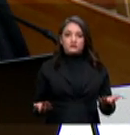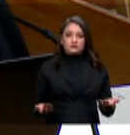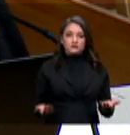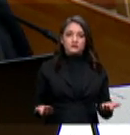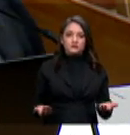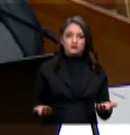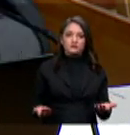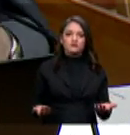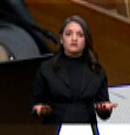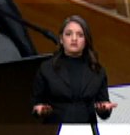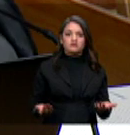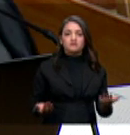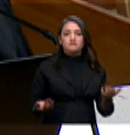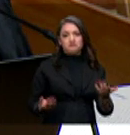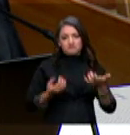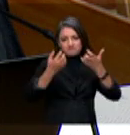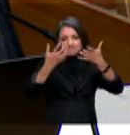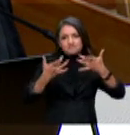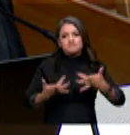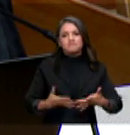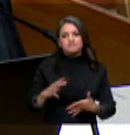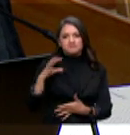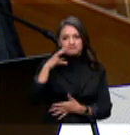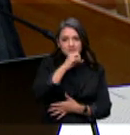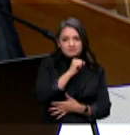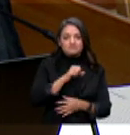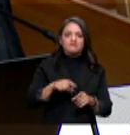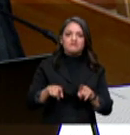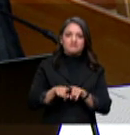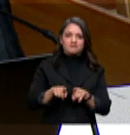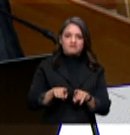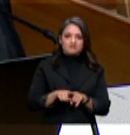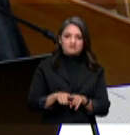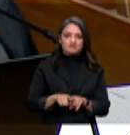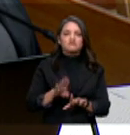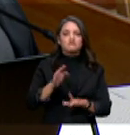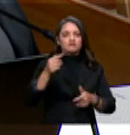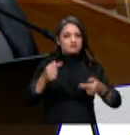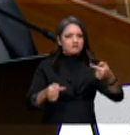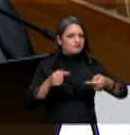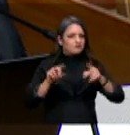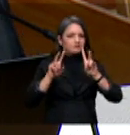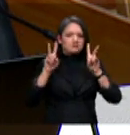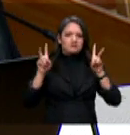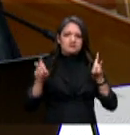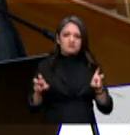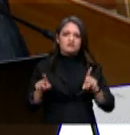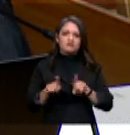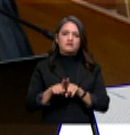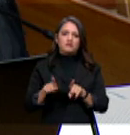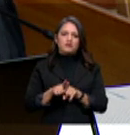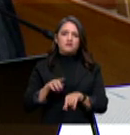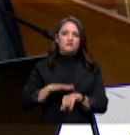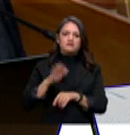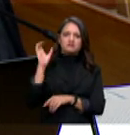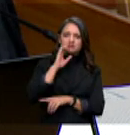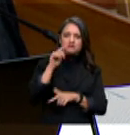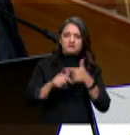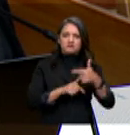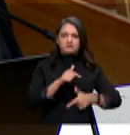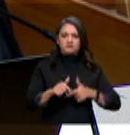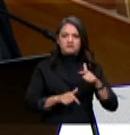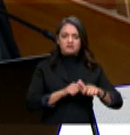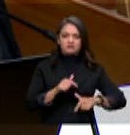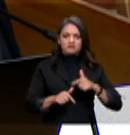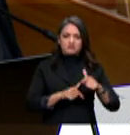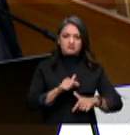com essas rápidas considerações, uma vez que o tema já é bem discutido, para ajudar a celeridade dos trabalhos,